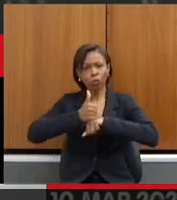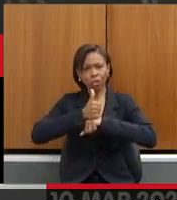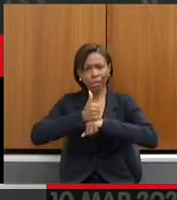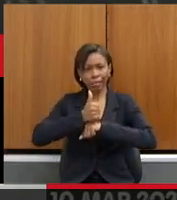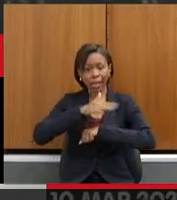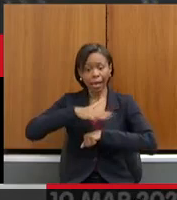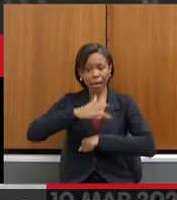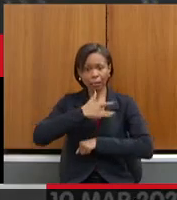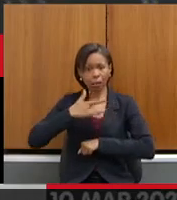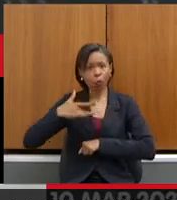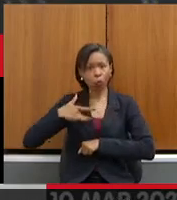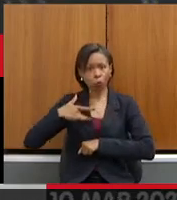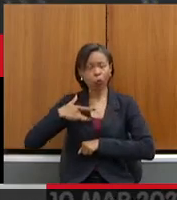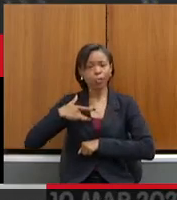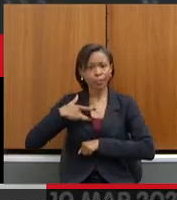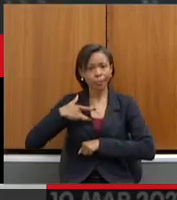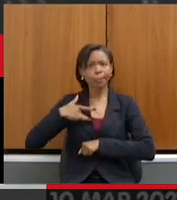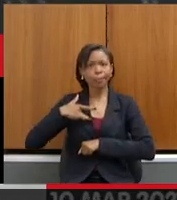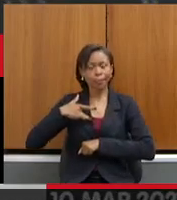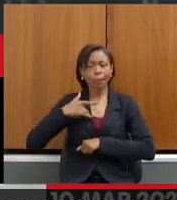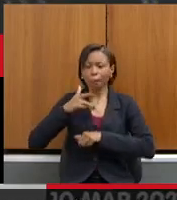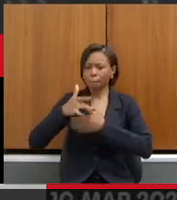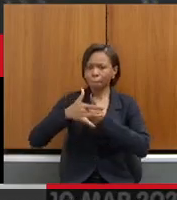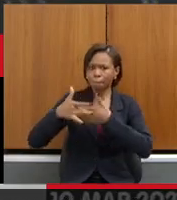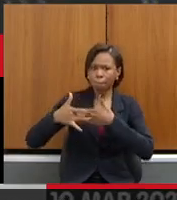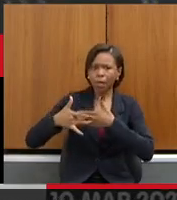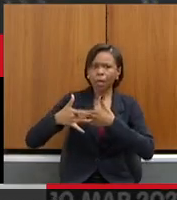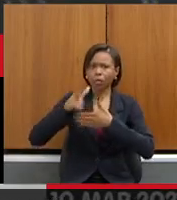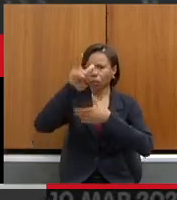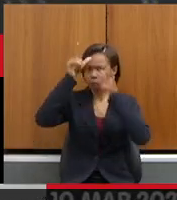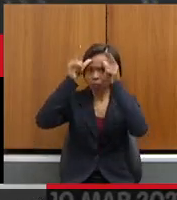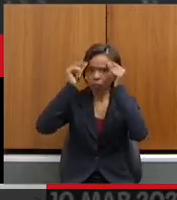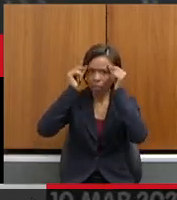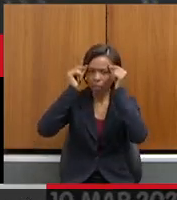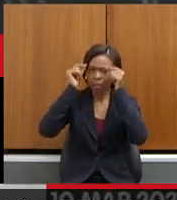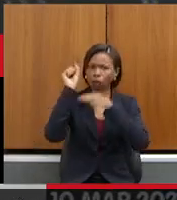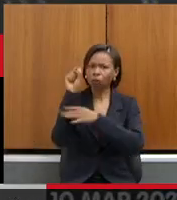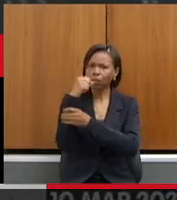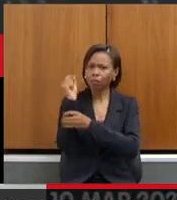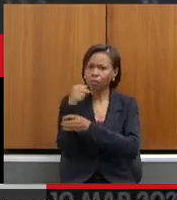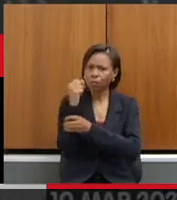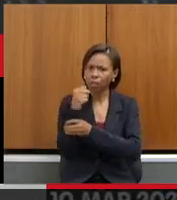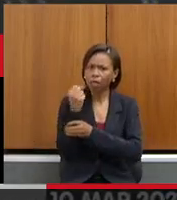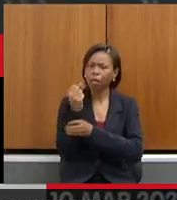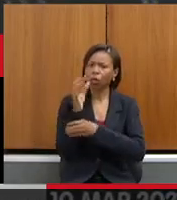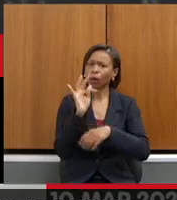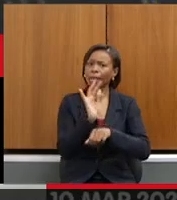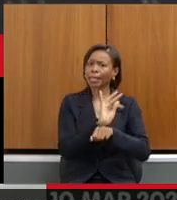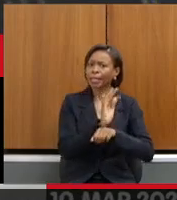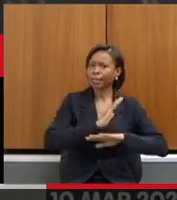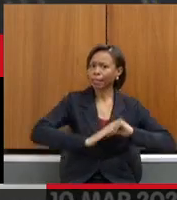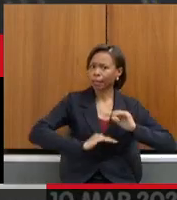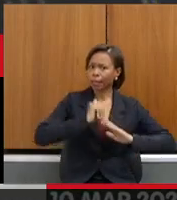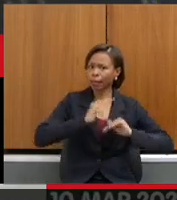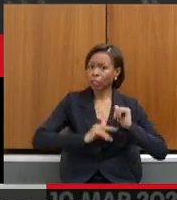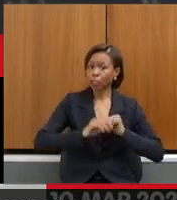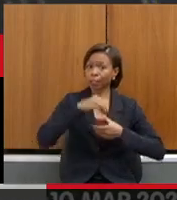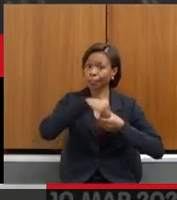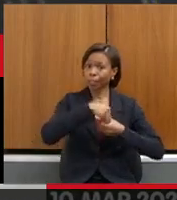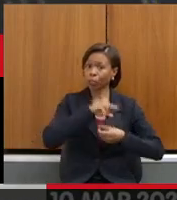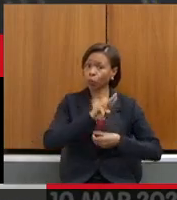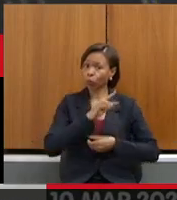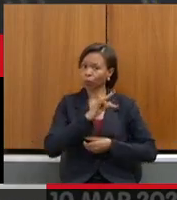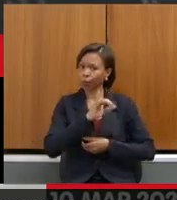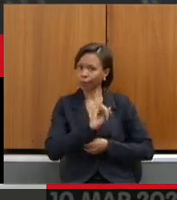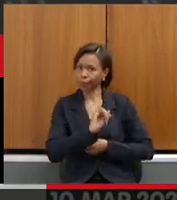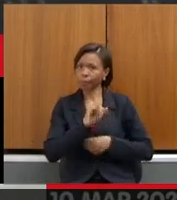os médicos os enfermeiros fisioterapeutas os técnicos que estão nas utis aqueles que